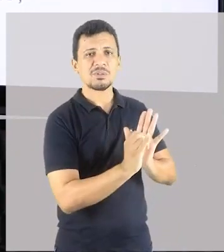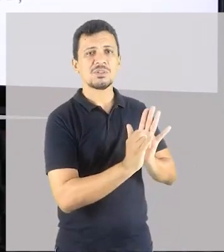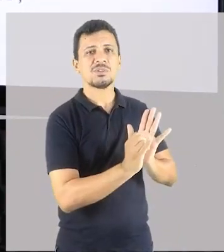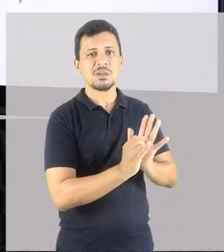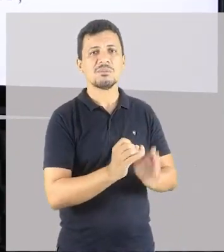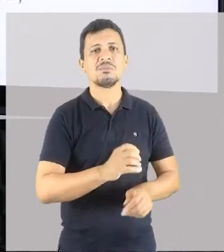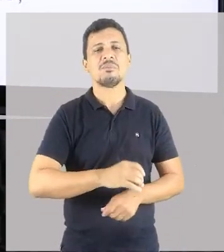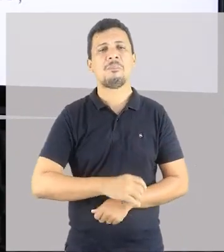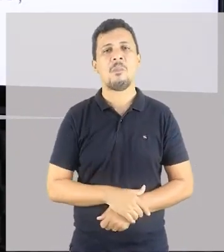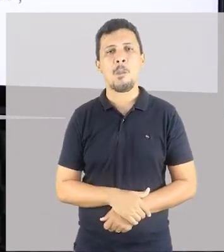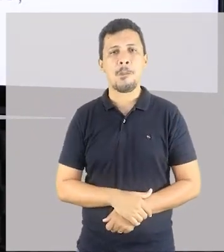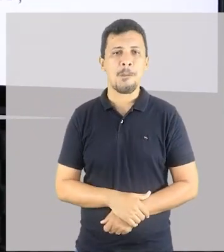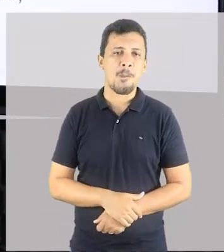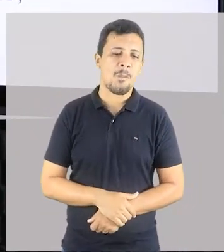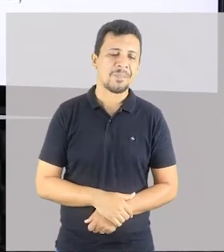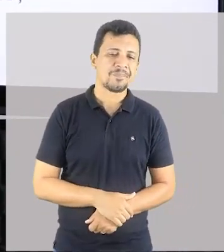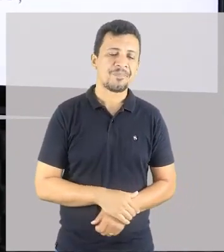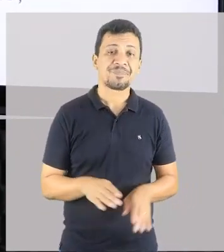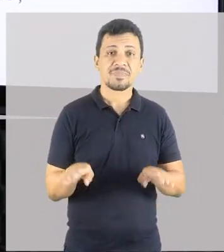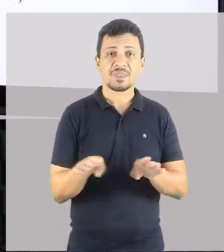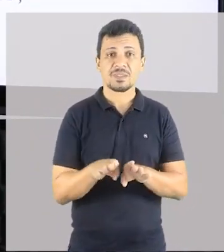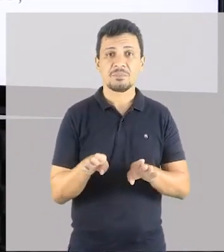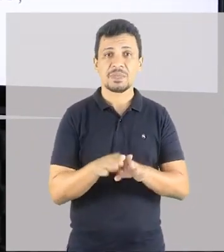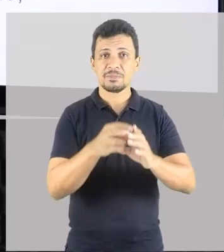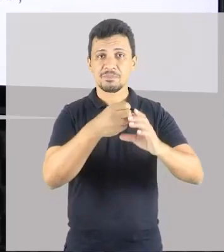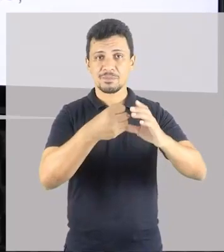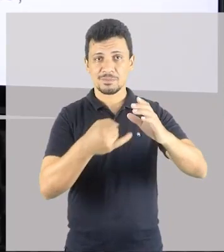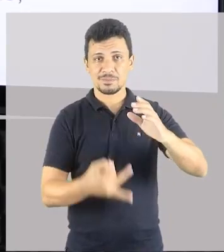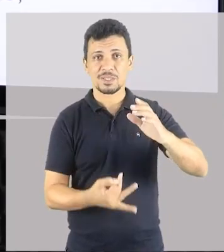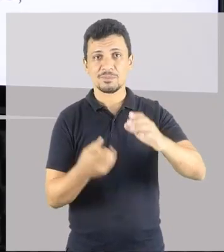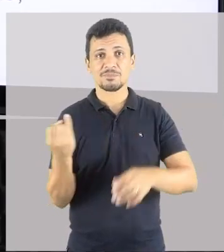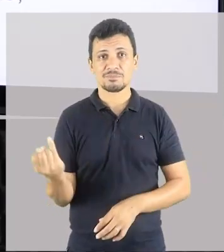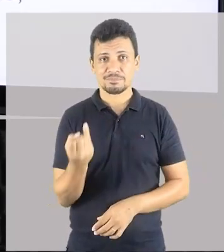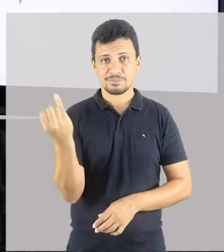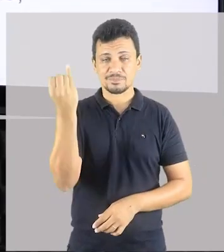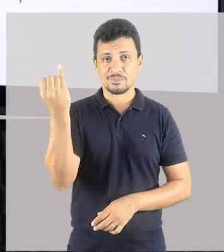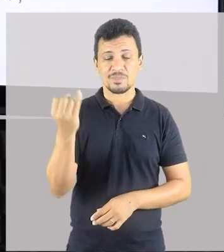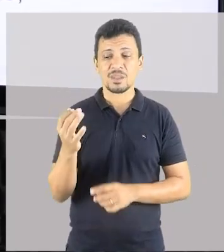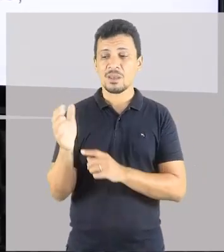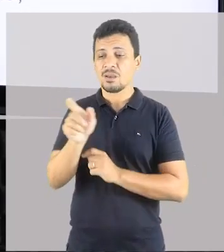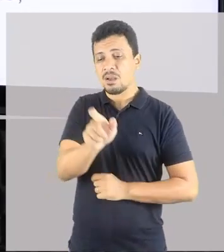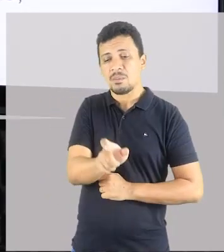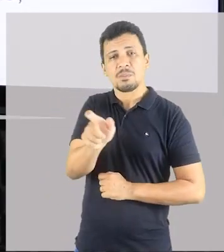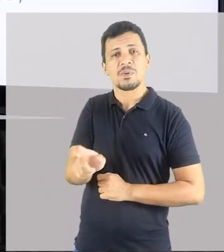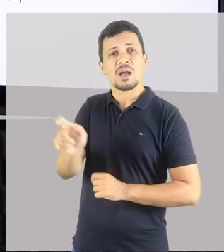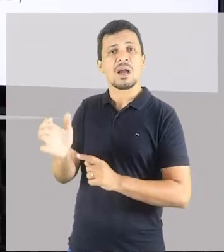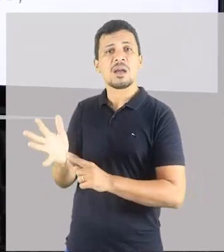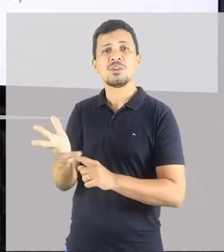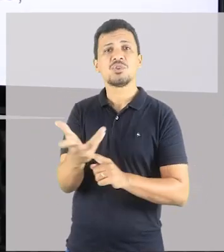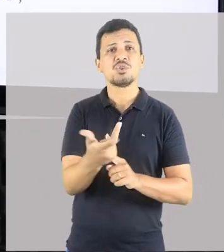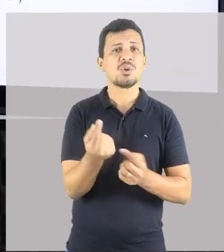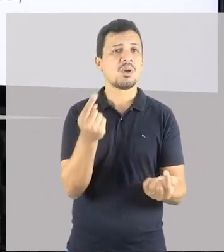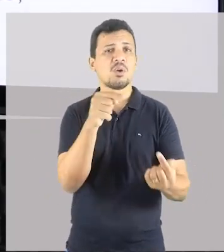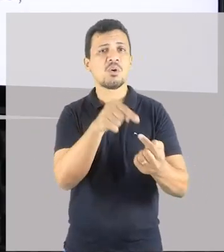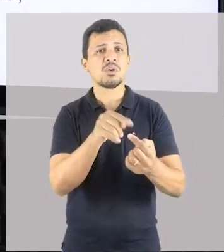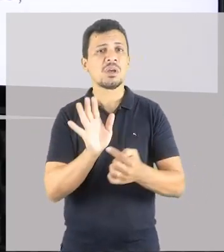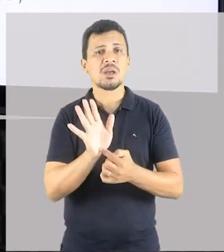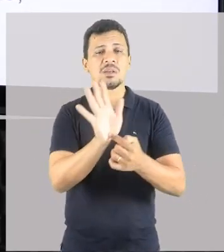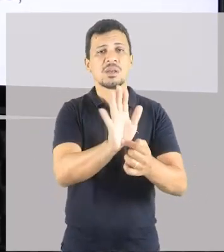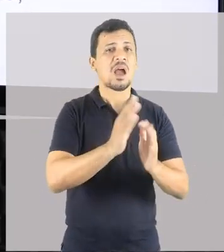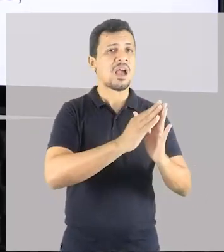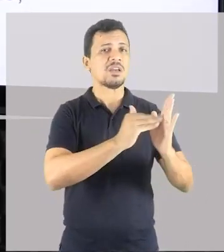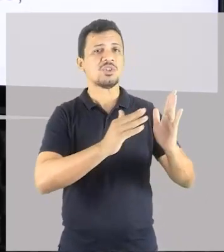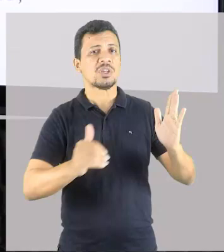nós, né? Outro aspecto importante, que os artistas envolvidos tinham como principal intuito apresentar uma estética